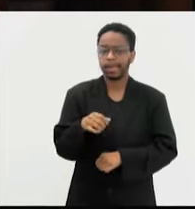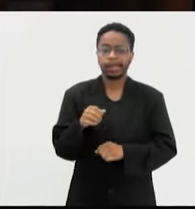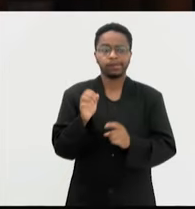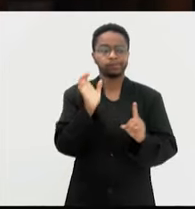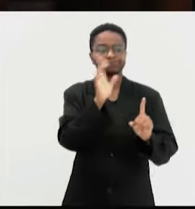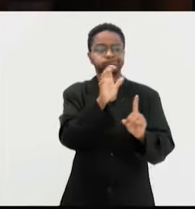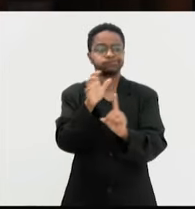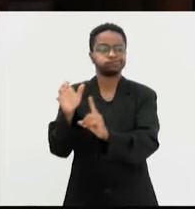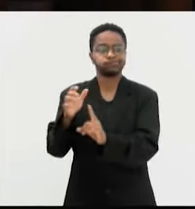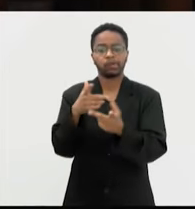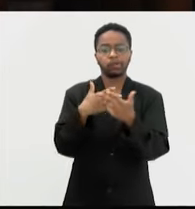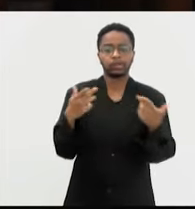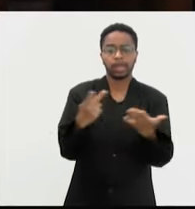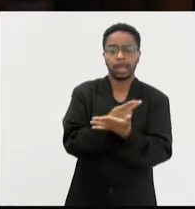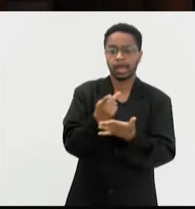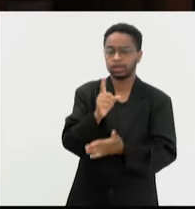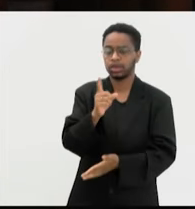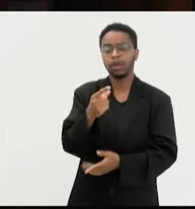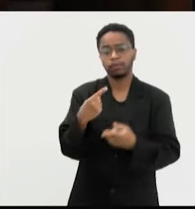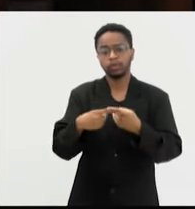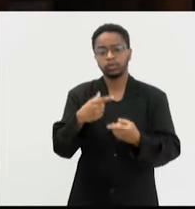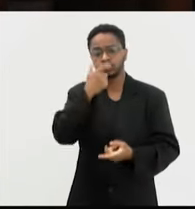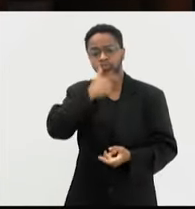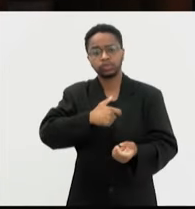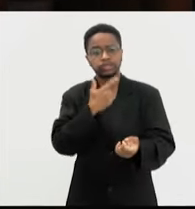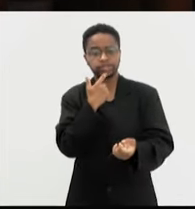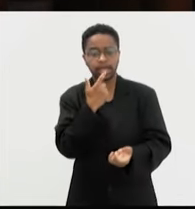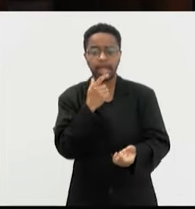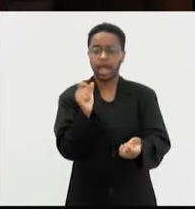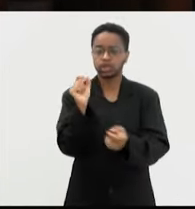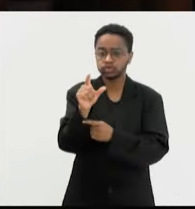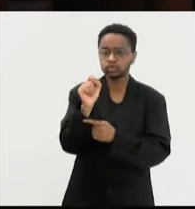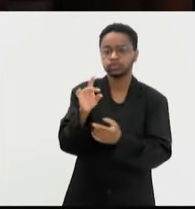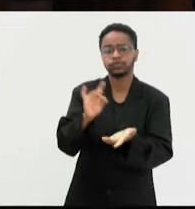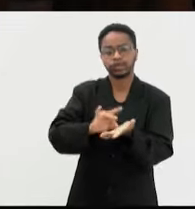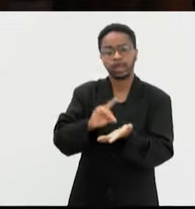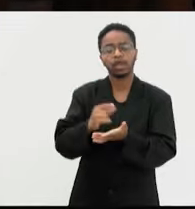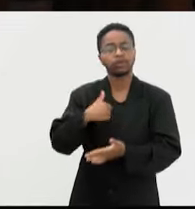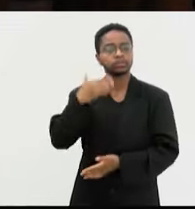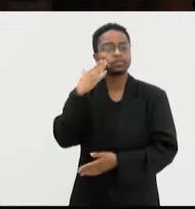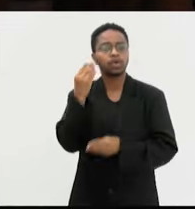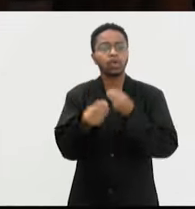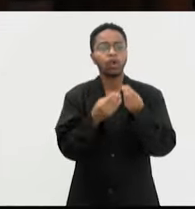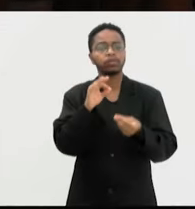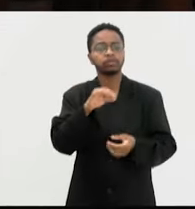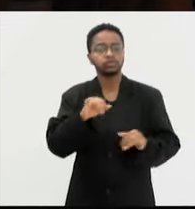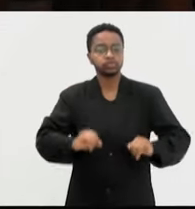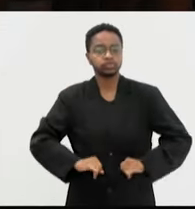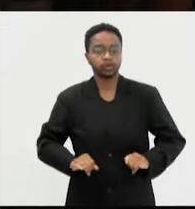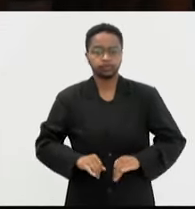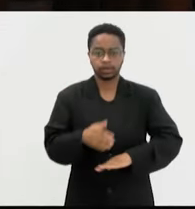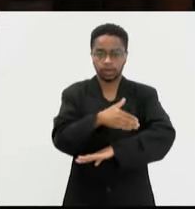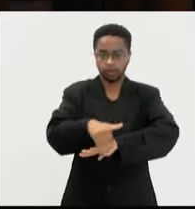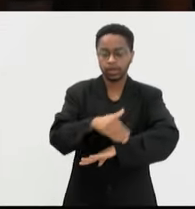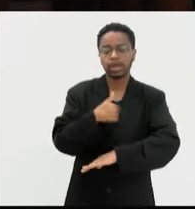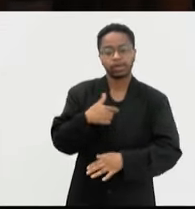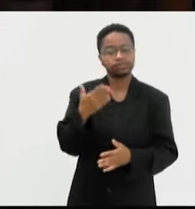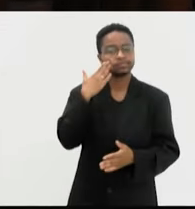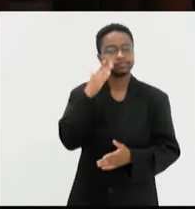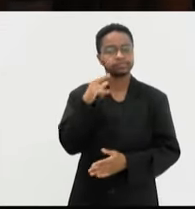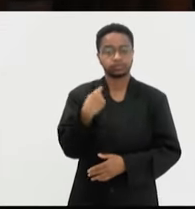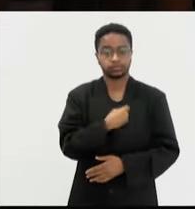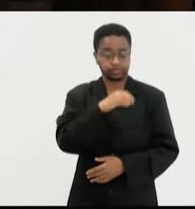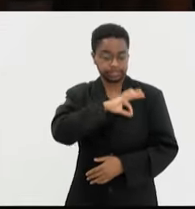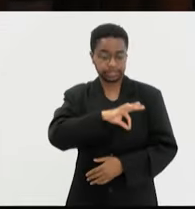tropa Até porque eu sou sangue azul de verdade eu reconheço o sofrimento que a Tropa tem na rua eu reconheço que a gente G um salário agora